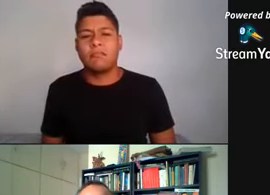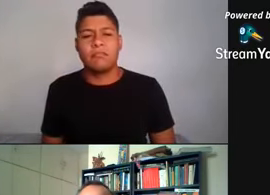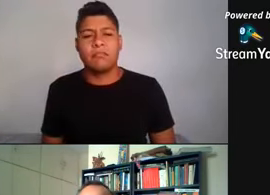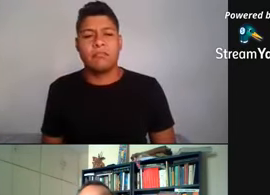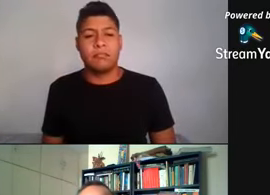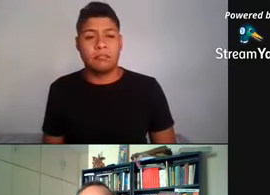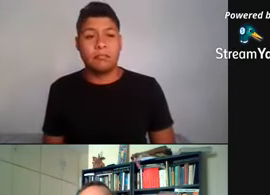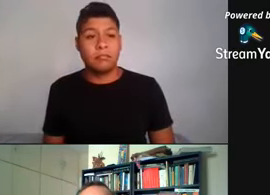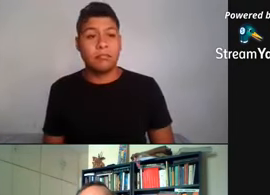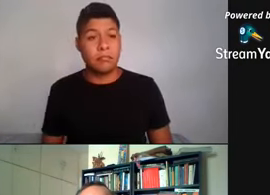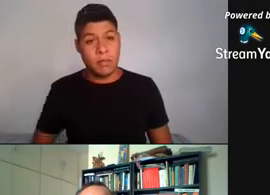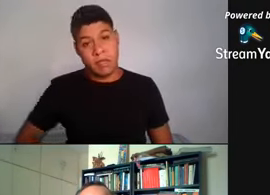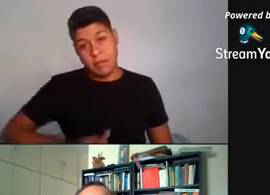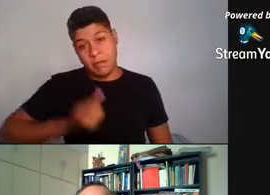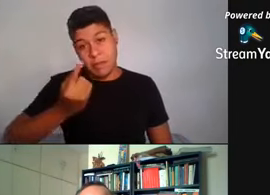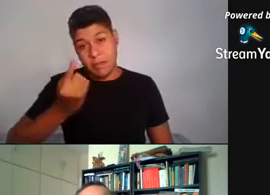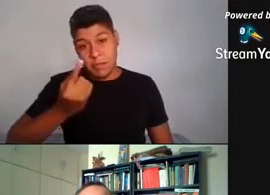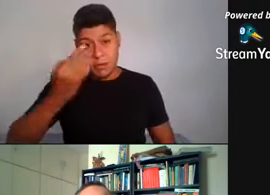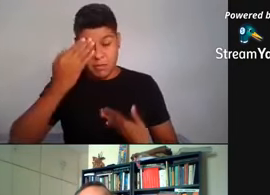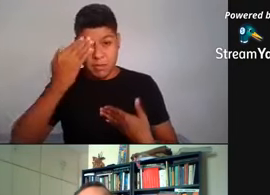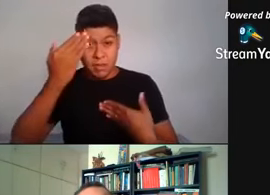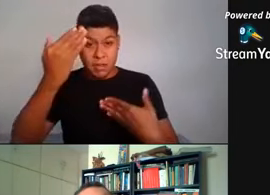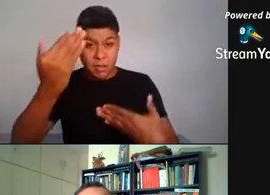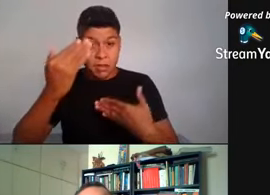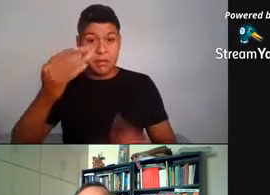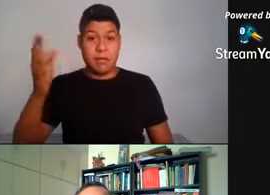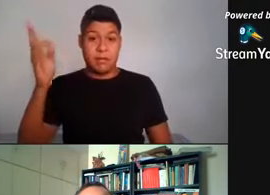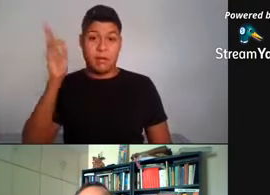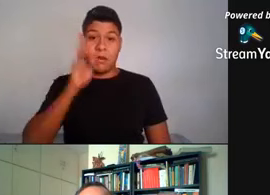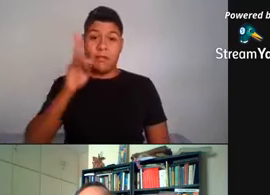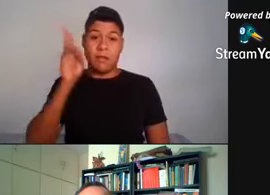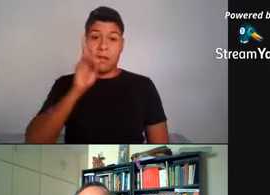Bom, primeiro eu queria agradecer, Cid, pela lembrança do meu nome,